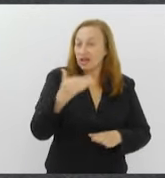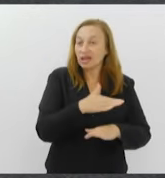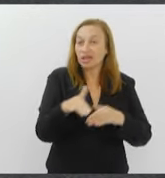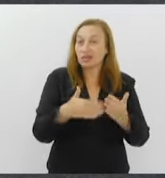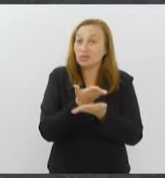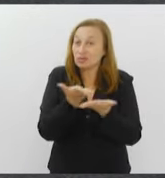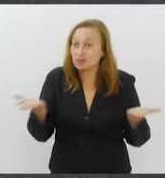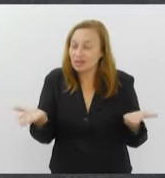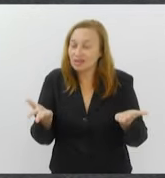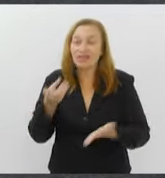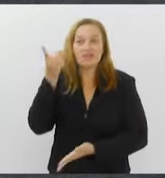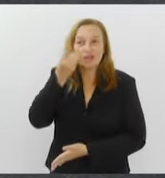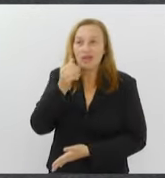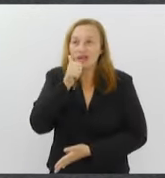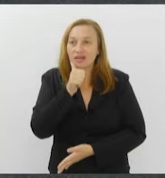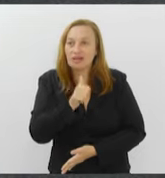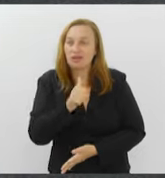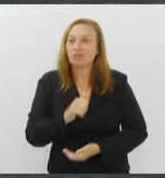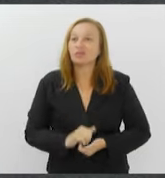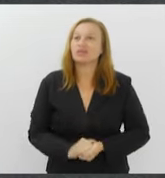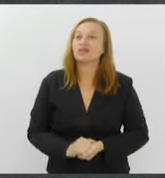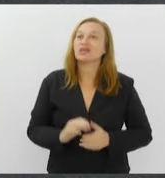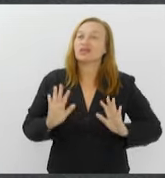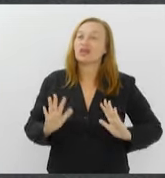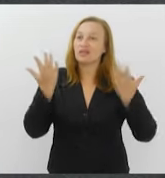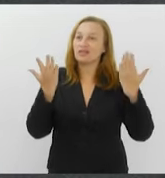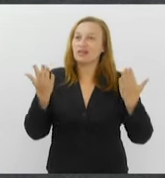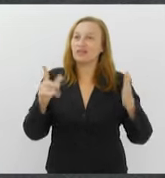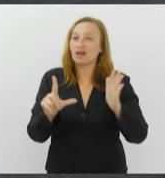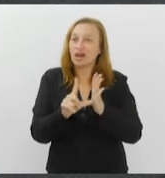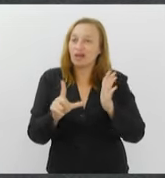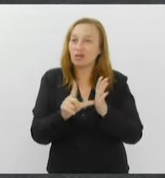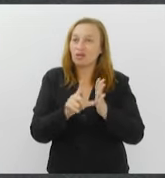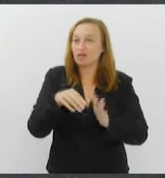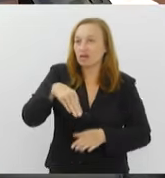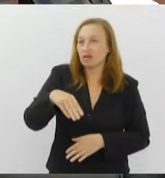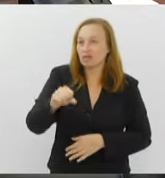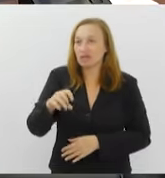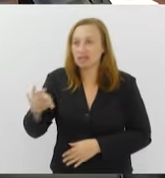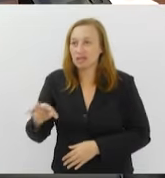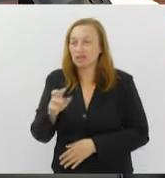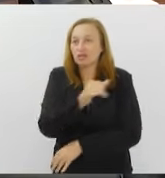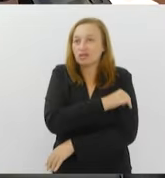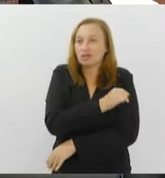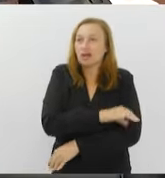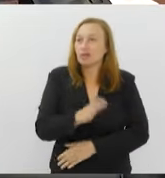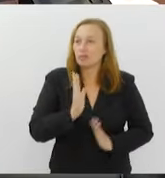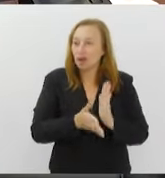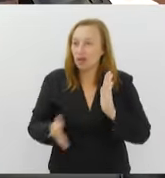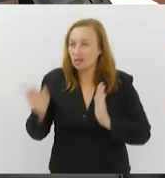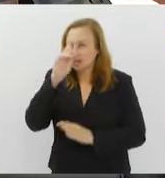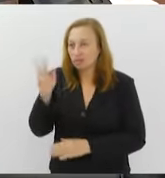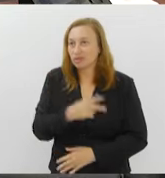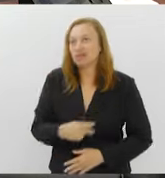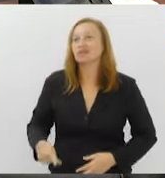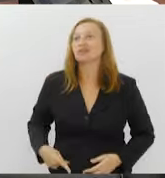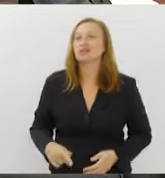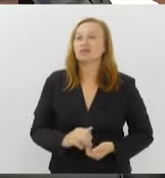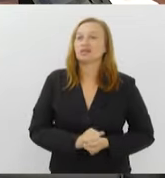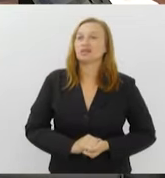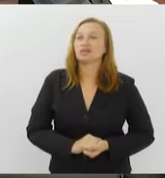todas e todos, e viva o Armazém do Campo do Rio de Janeiro. Obrigada, presidente. Pela ordem, presidente.